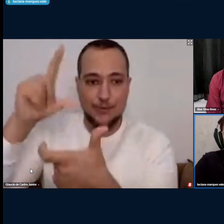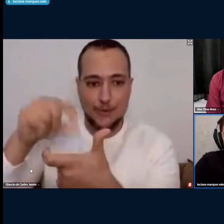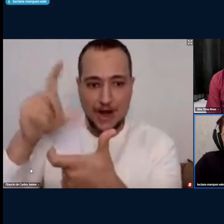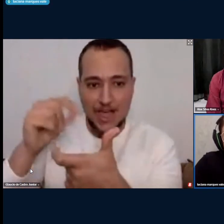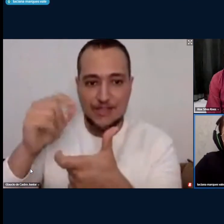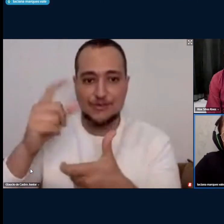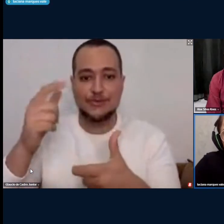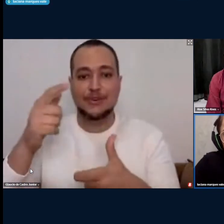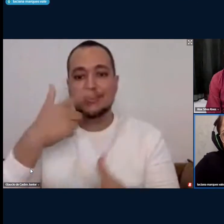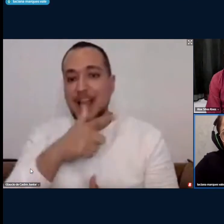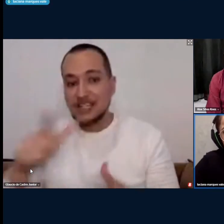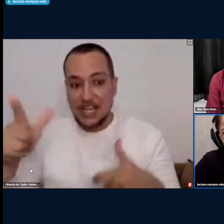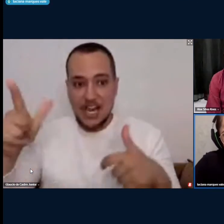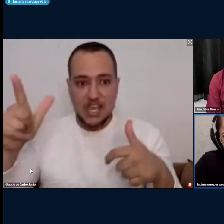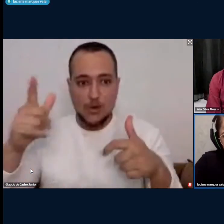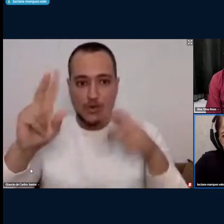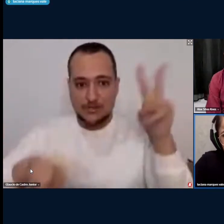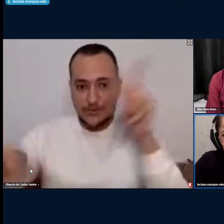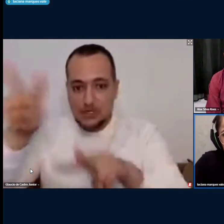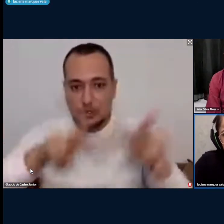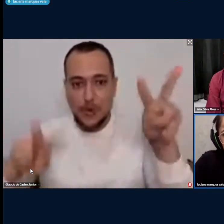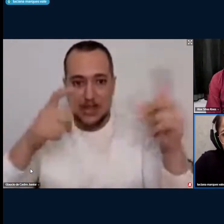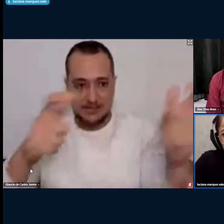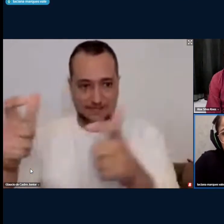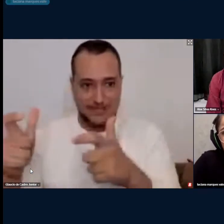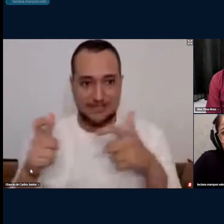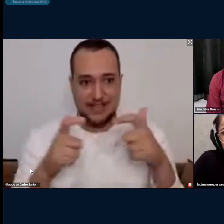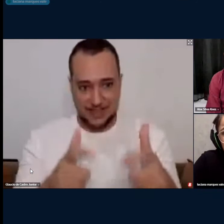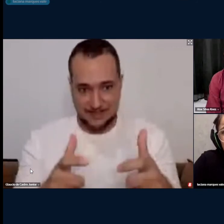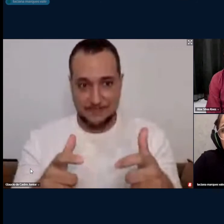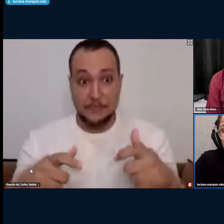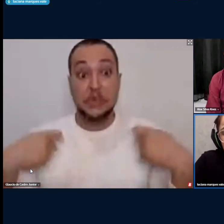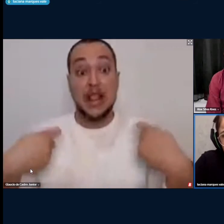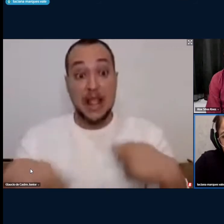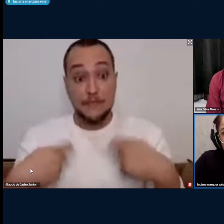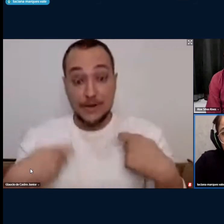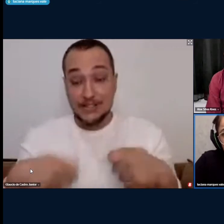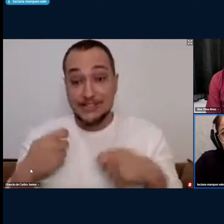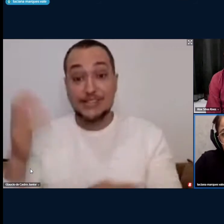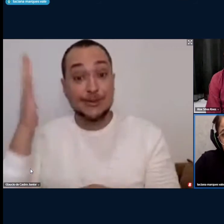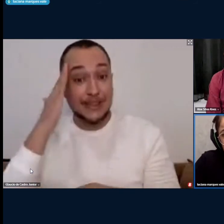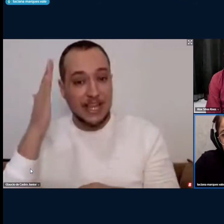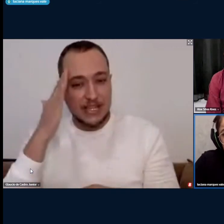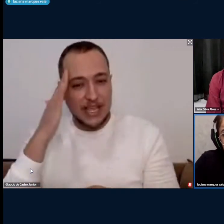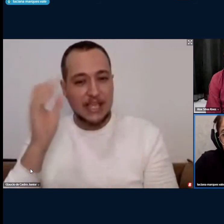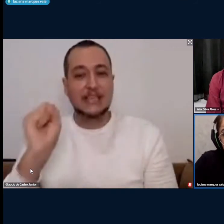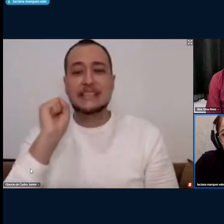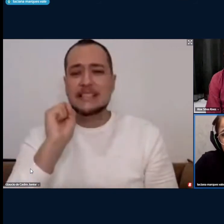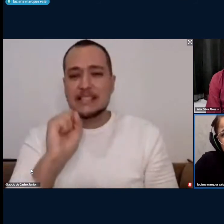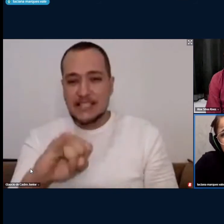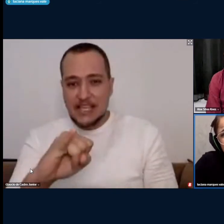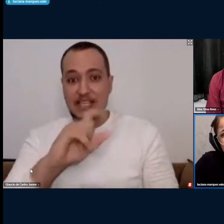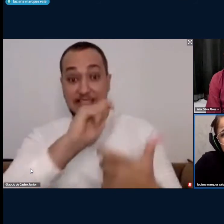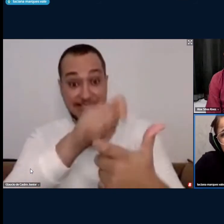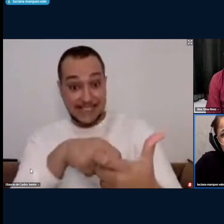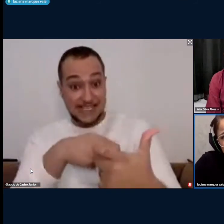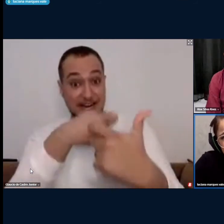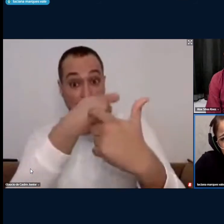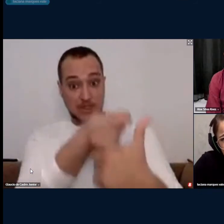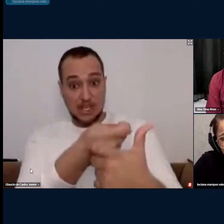A formação de palavras lexicais e não visuais espaciais. Eu queria